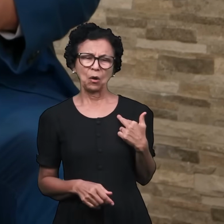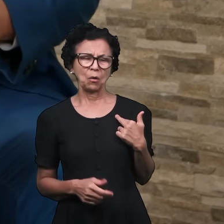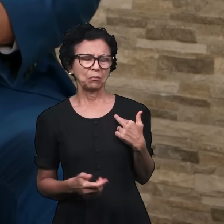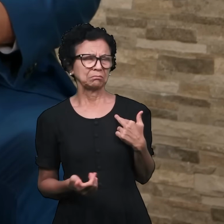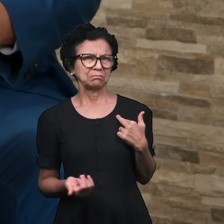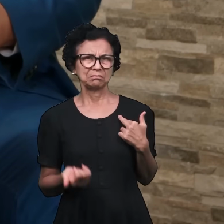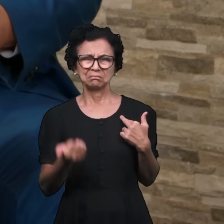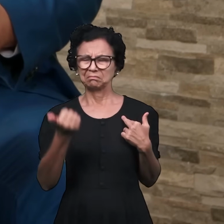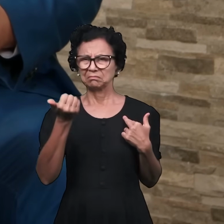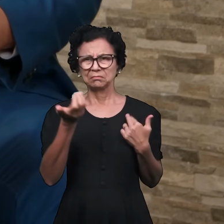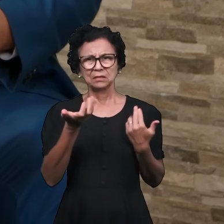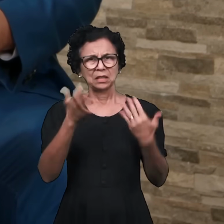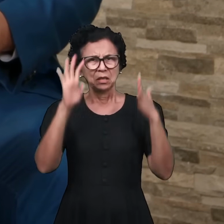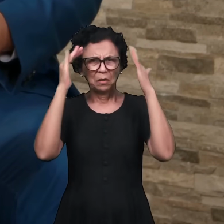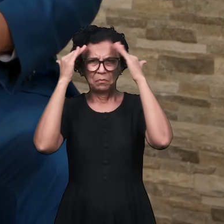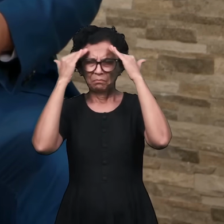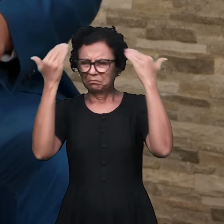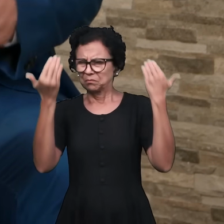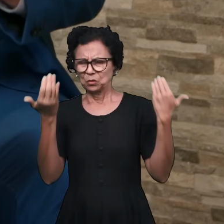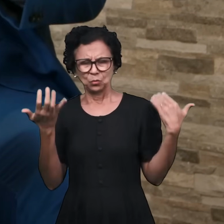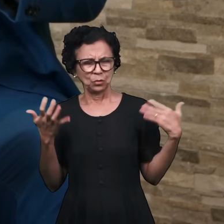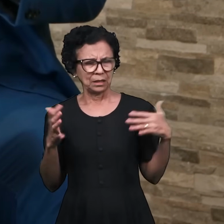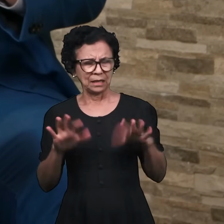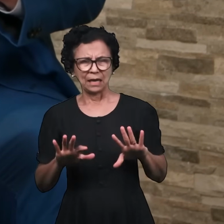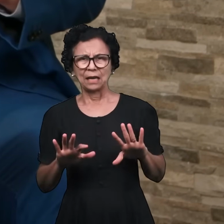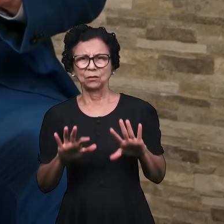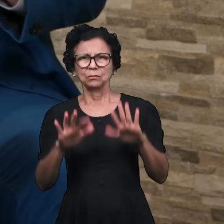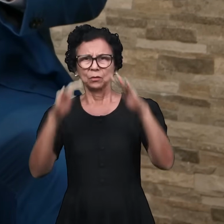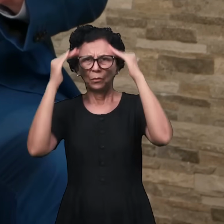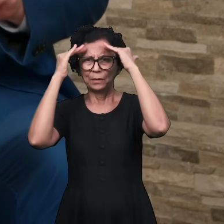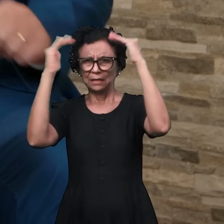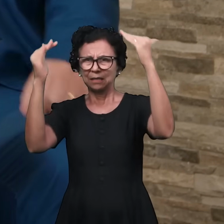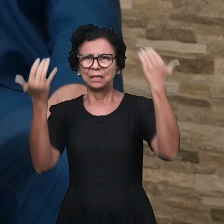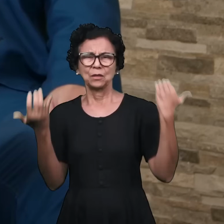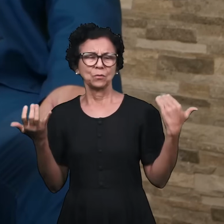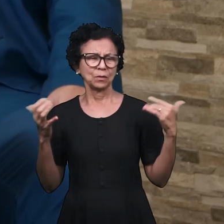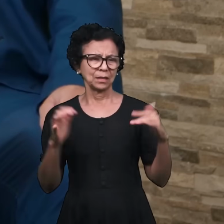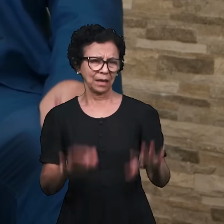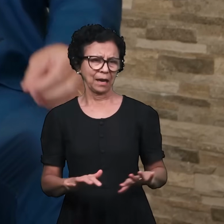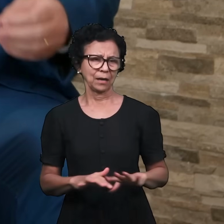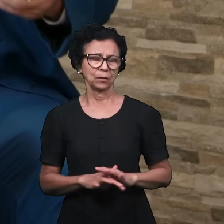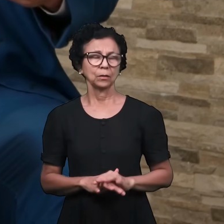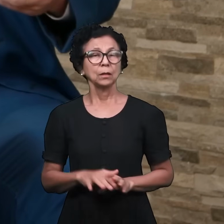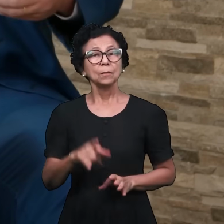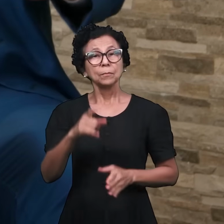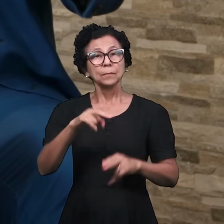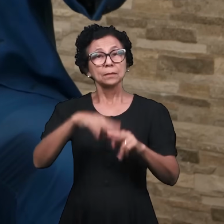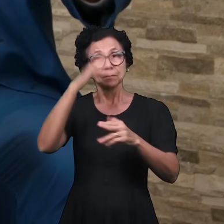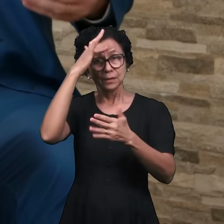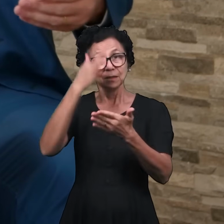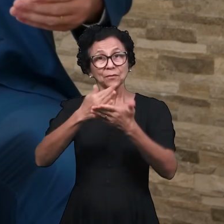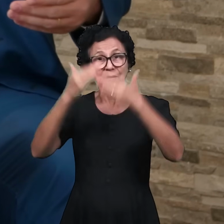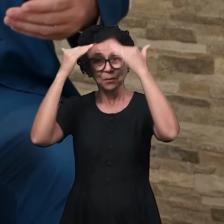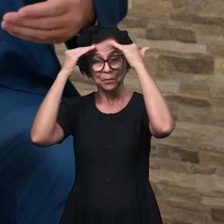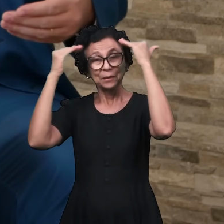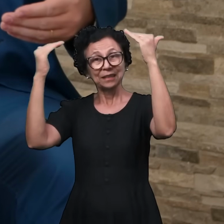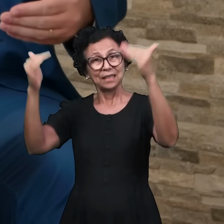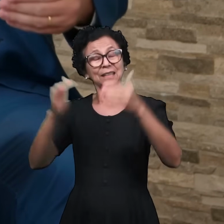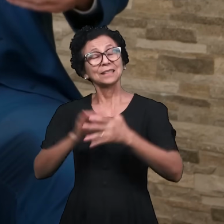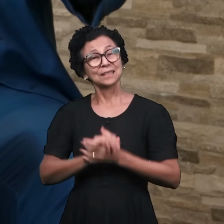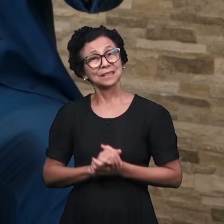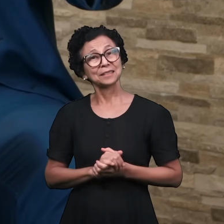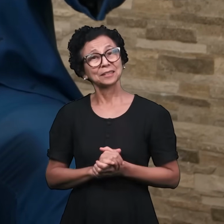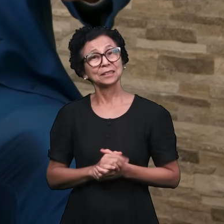questão ou outra dos seus pais, mas pela fé, obedeça. E você vai ver os frutos que você vai colher no